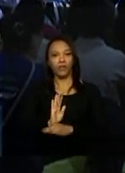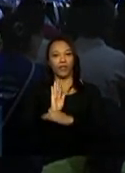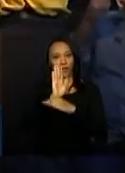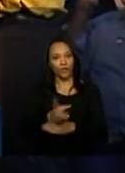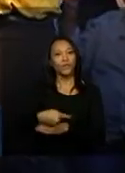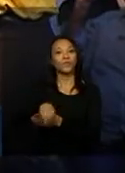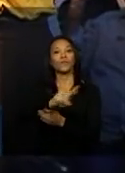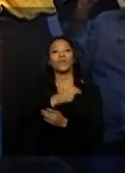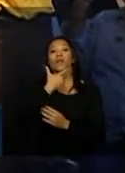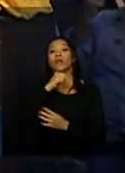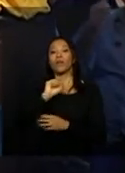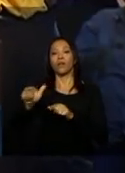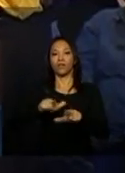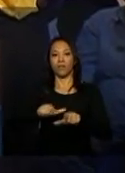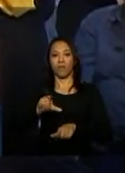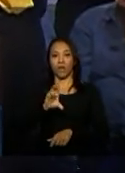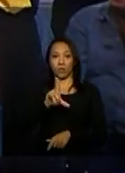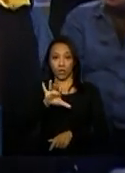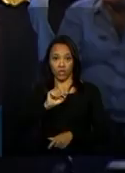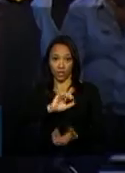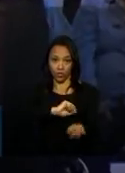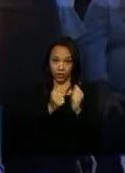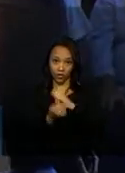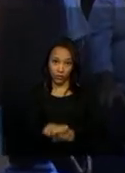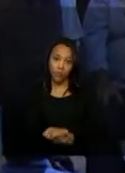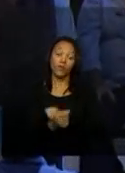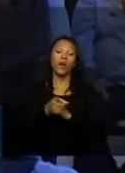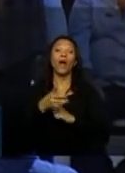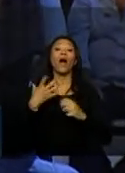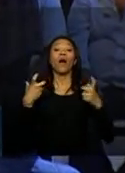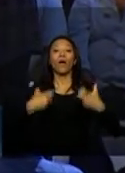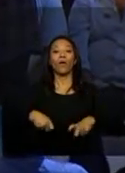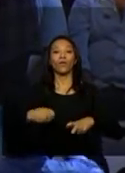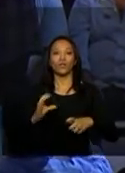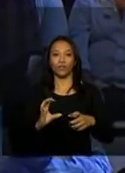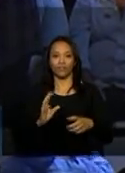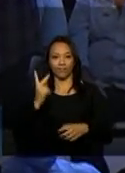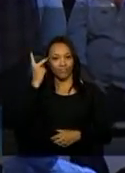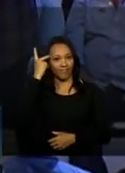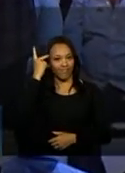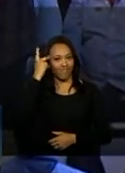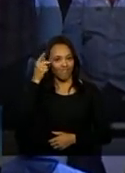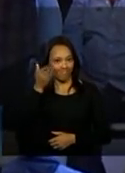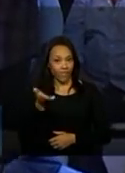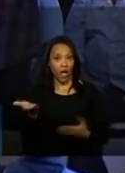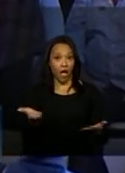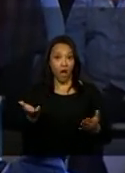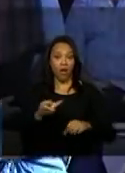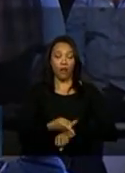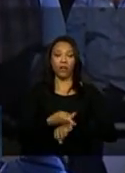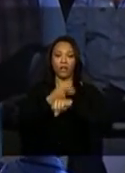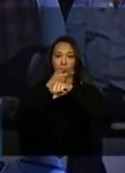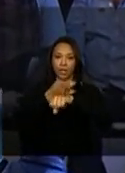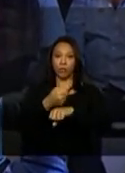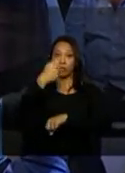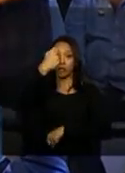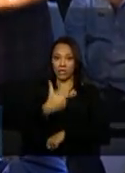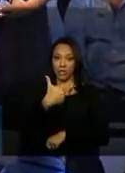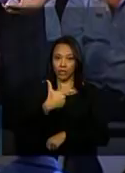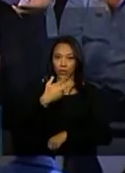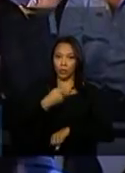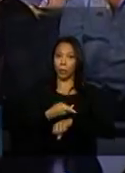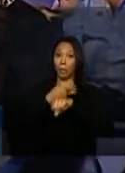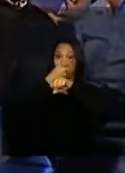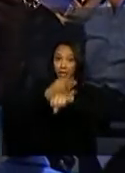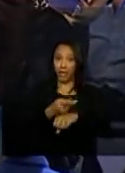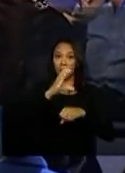ocorre durante a Expo Catadores em São Paulo. Neste momento está sendo entregue o segundo prêmio Cidade